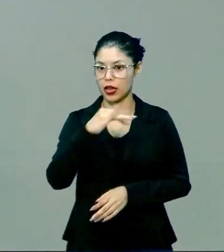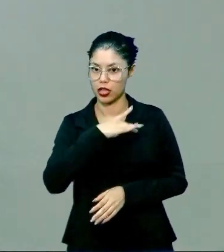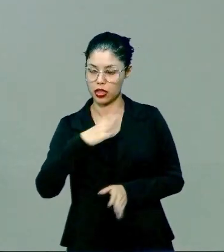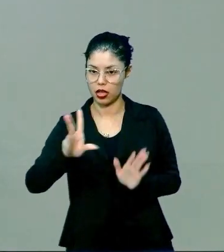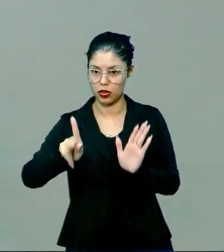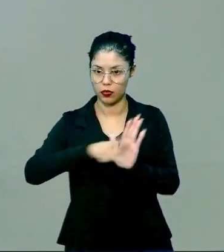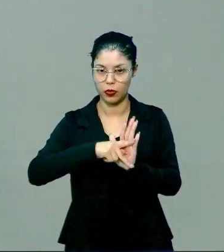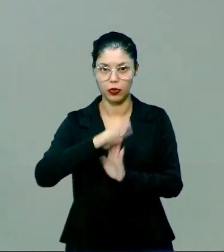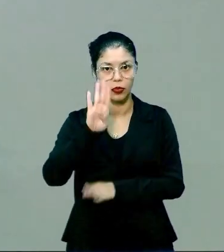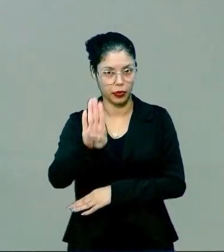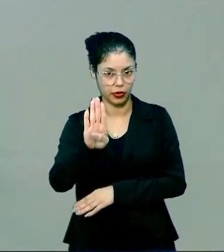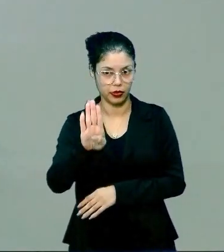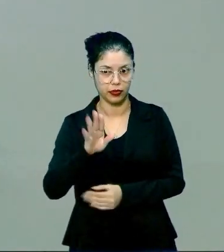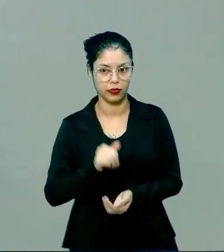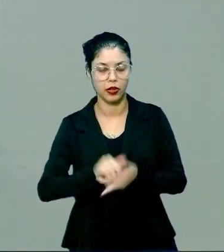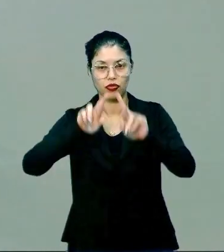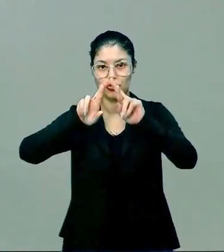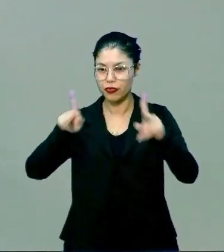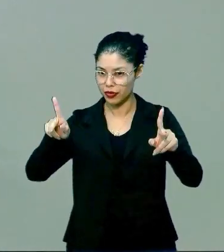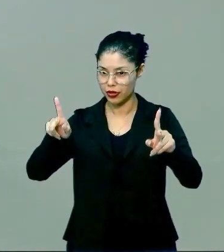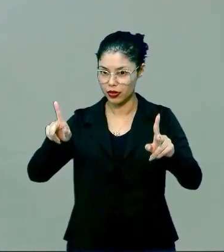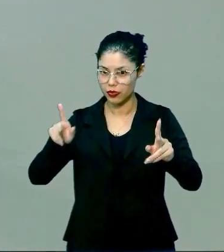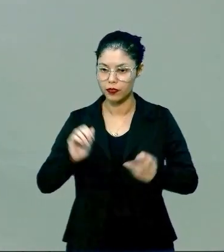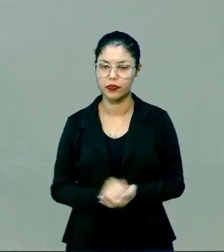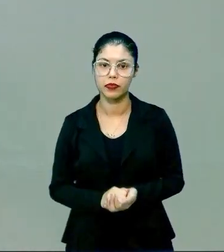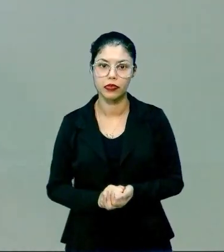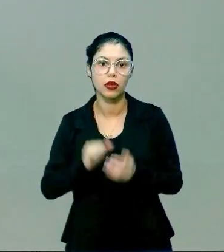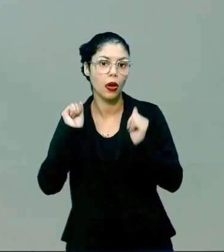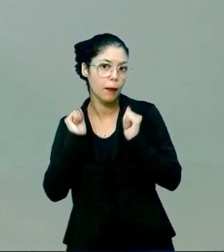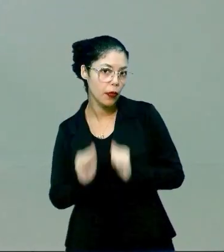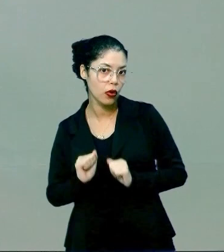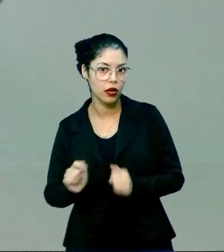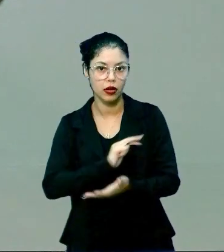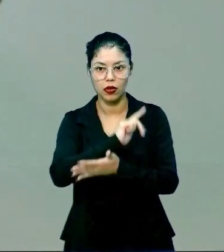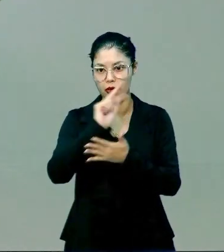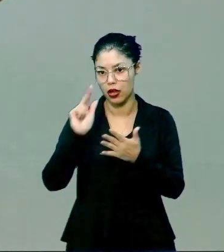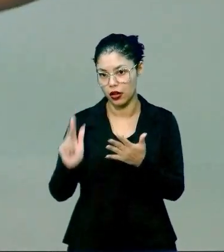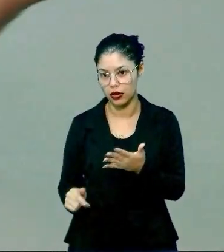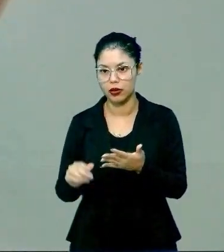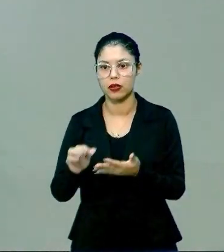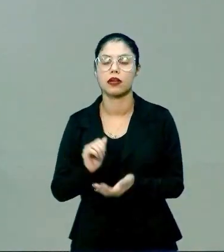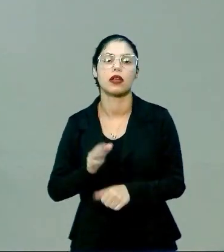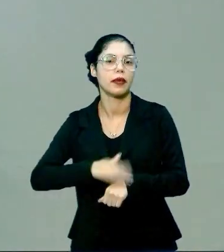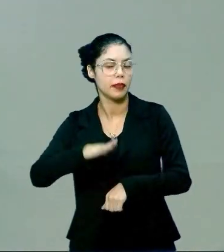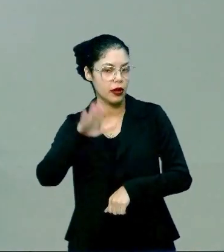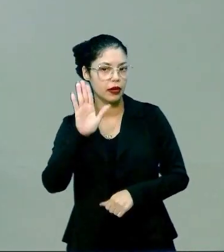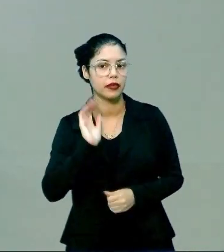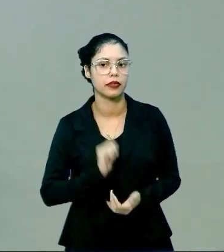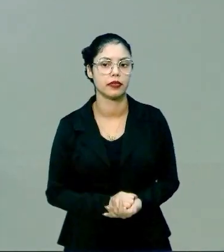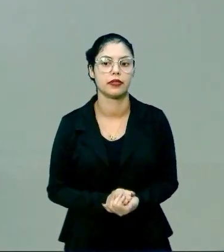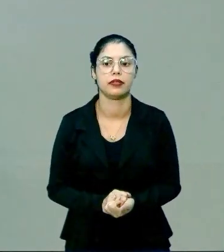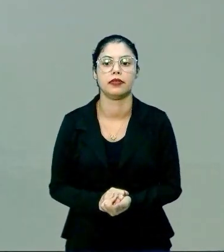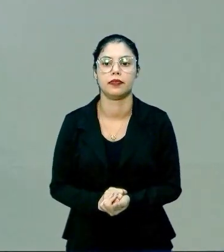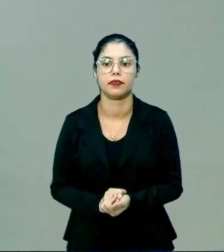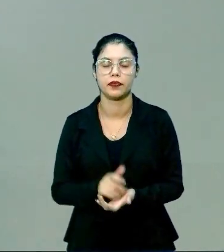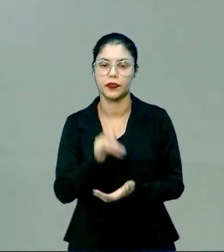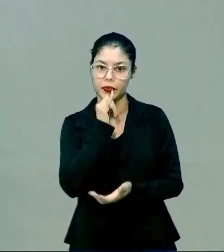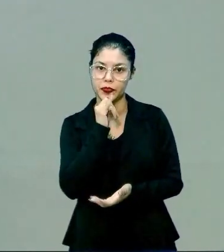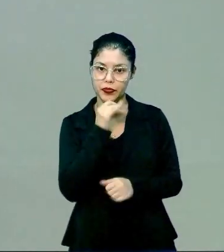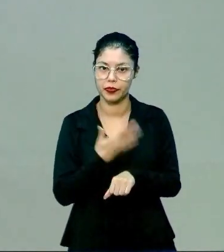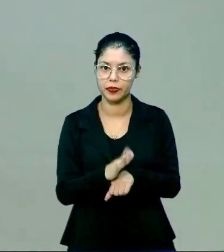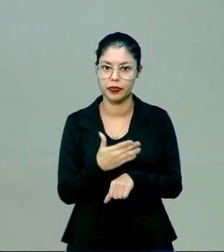estão no conjunto B. No conjunto B, pode ter elementos a mais. Um